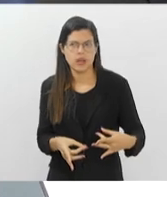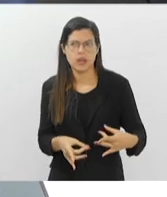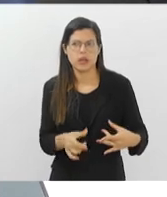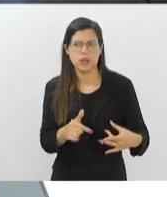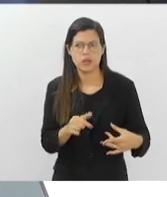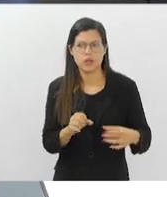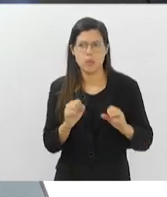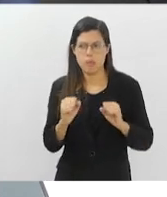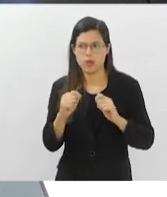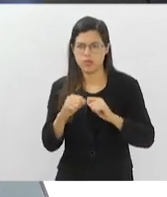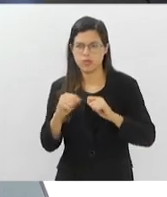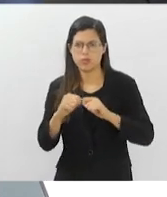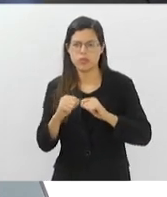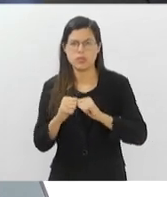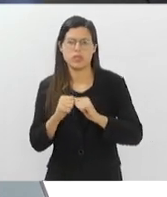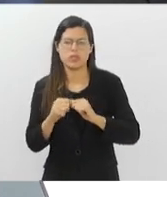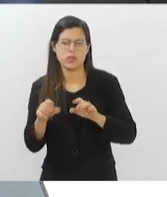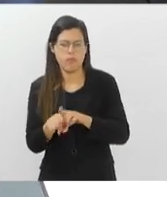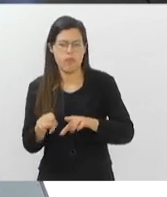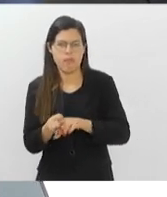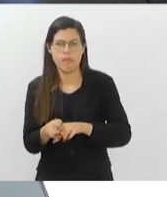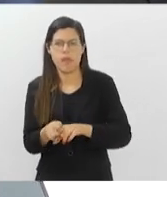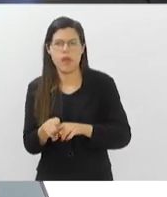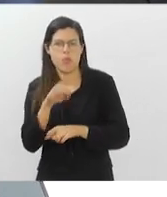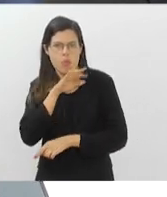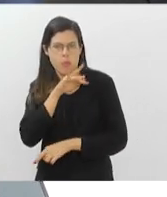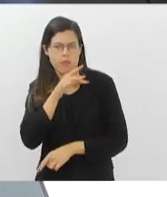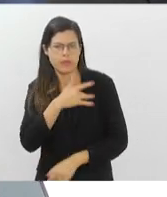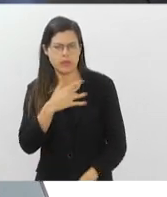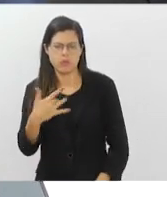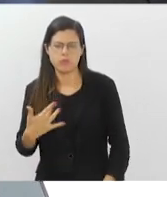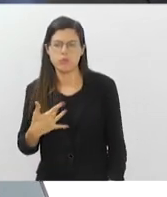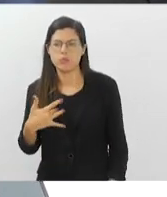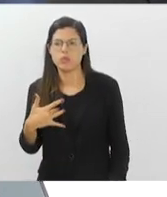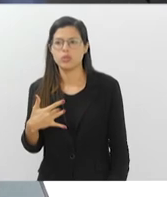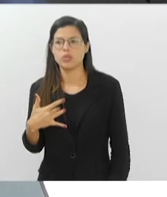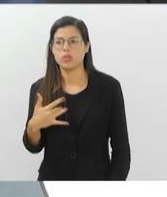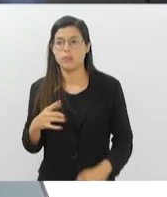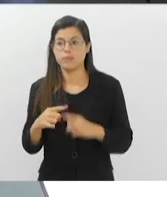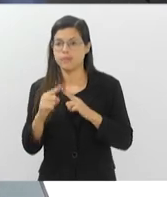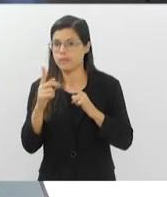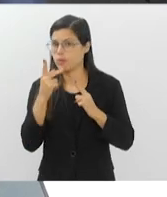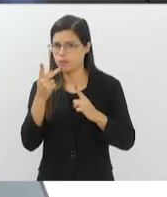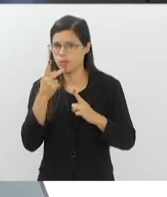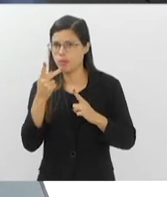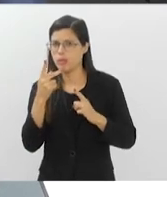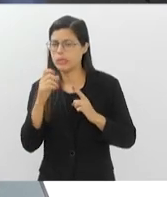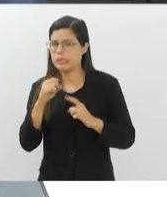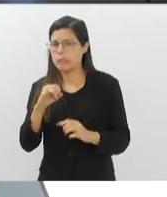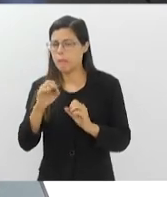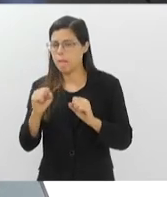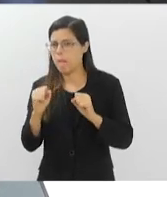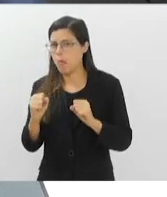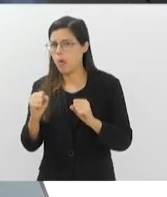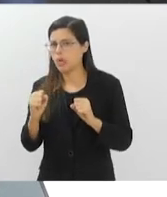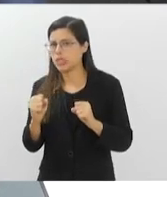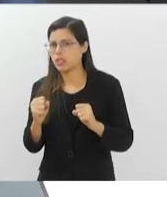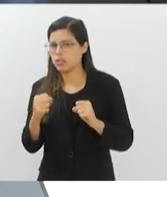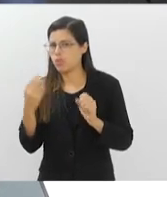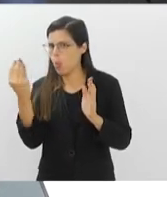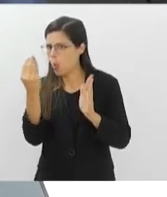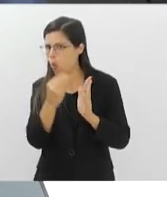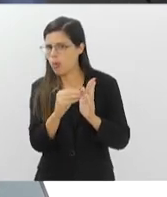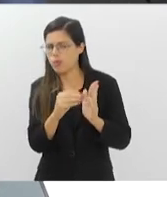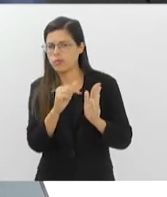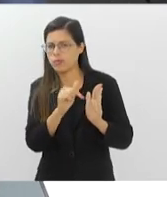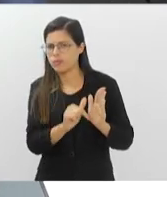podem fazer mal à saúde. Ele tem lá os fundamentos que ele já falou aqui. Mas eu estou falando de se a gente pode especificar.